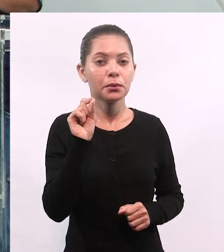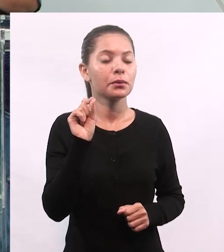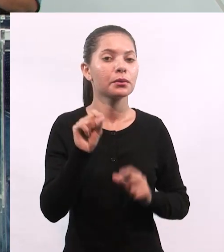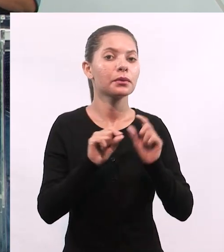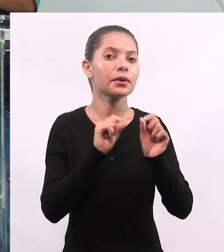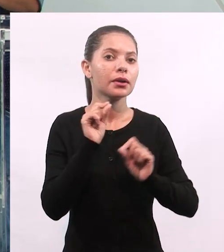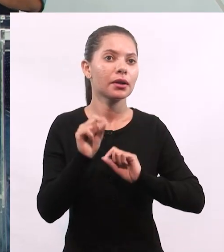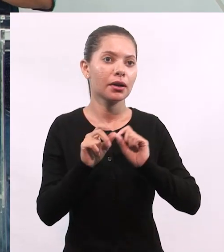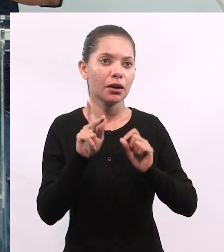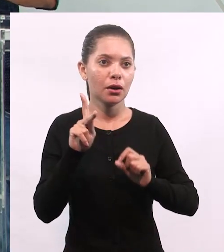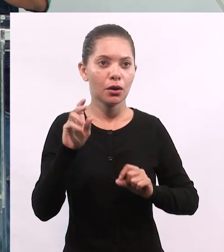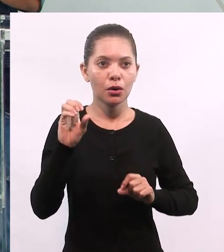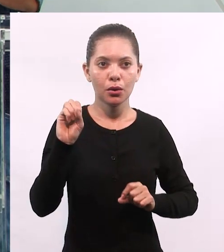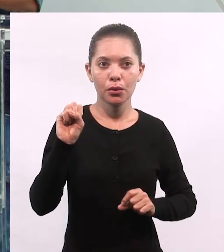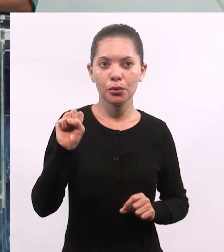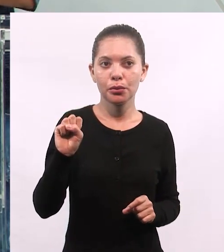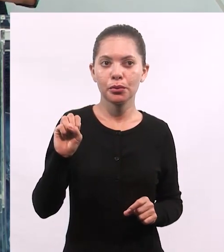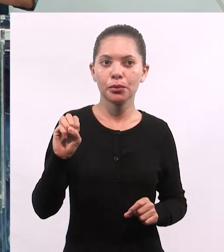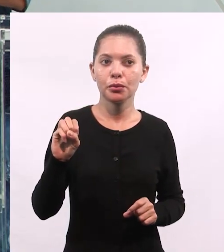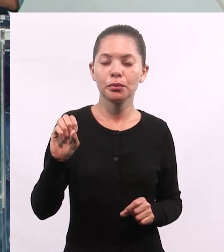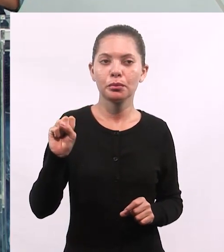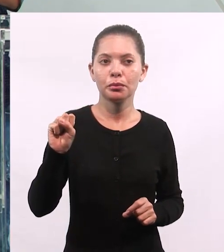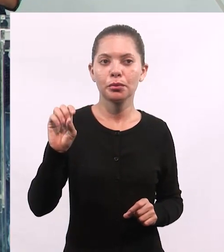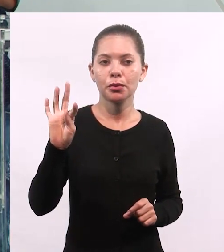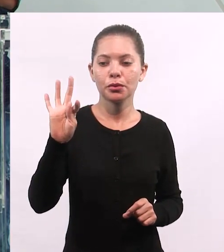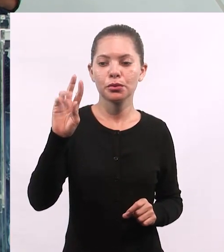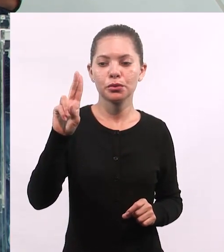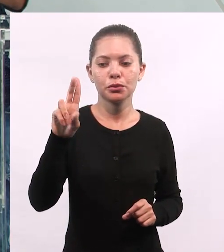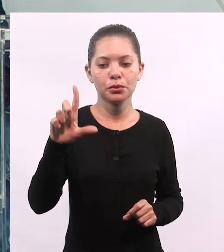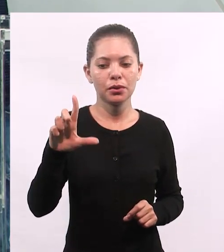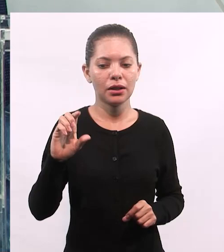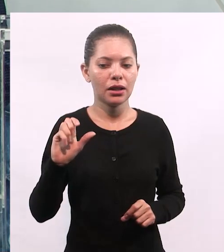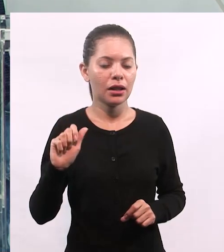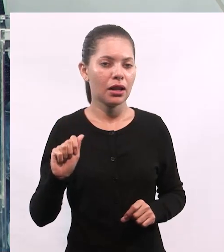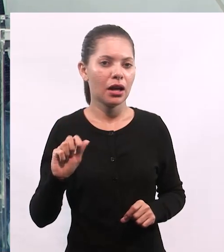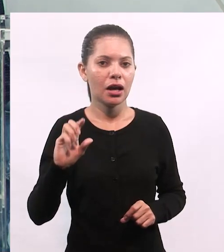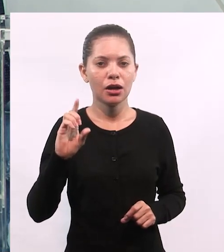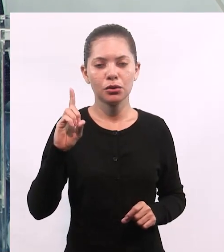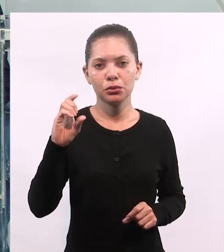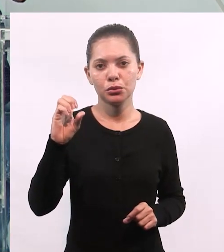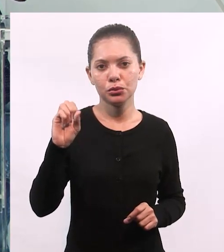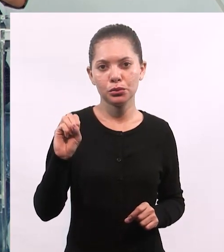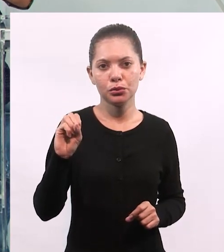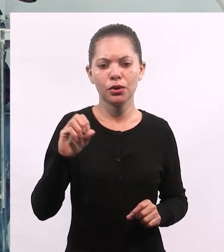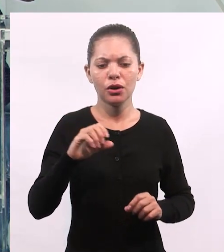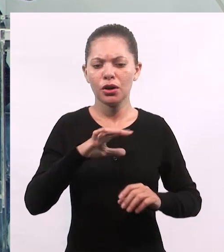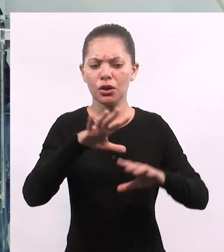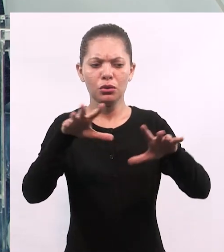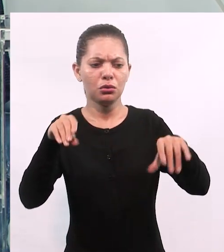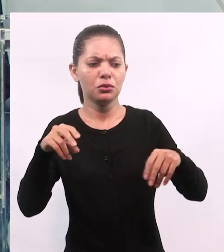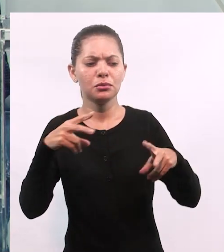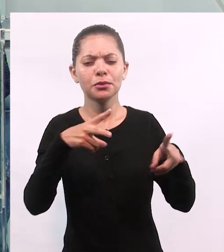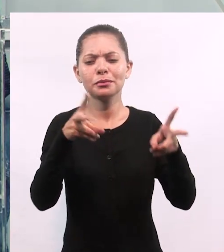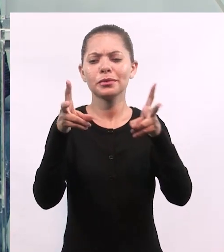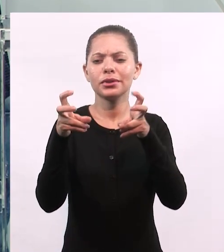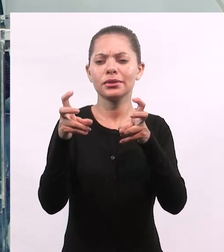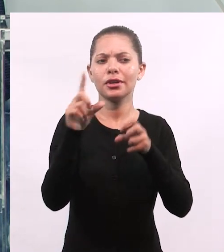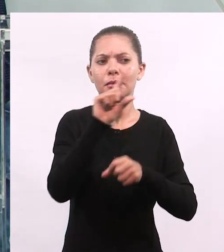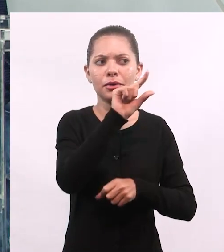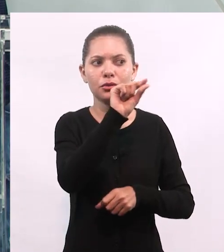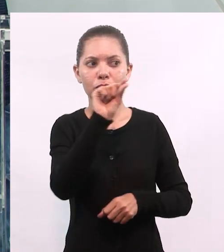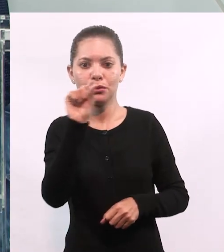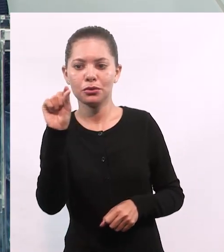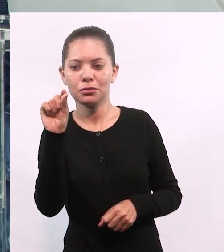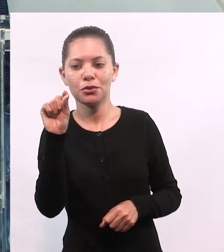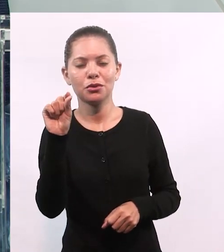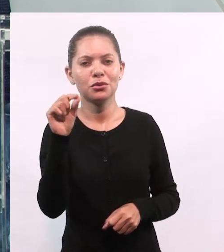afirmação, ela é considerada um postulado, porque não precisa provar, todo mundo já consegue perceber que dado 2 pontos só